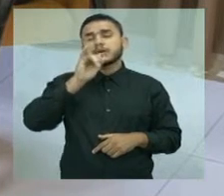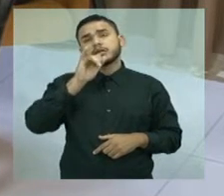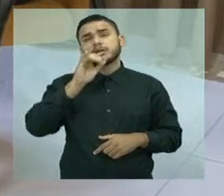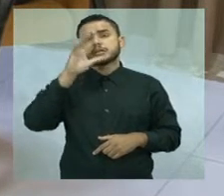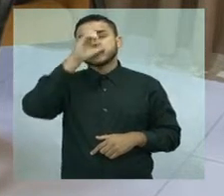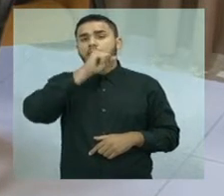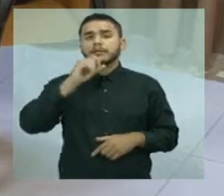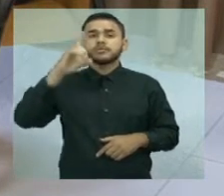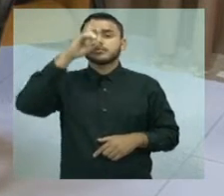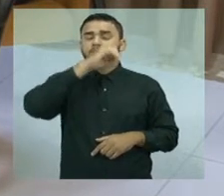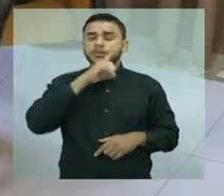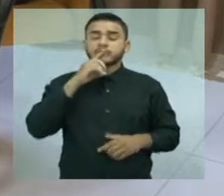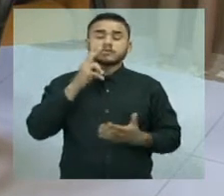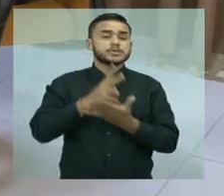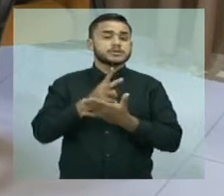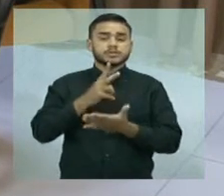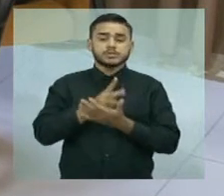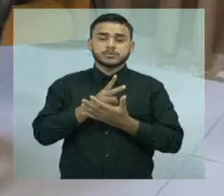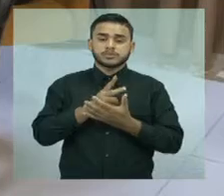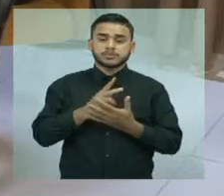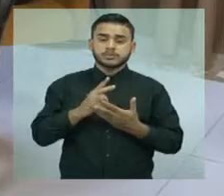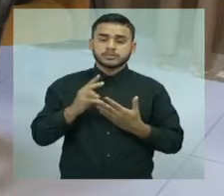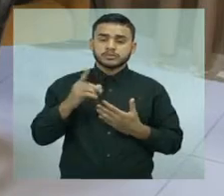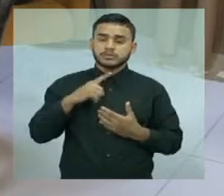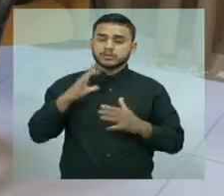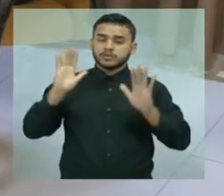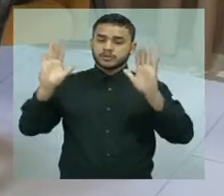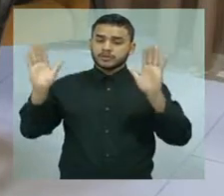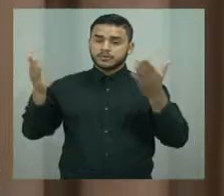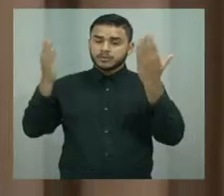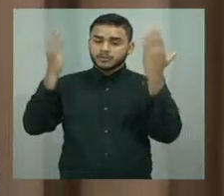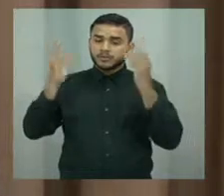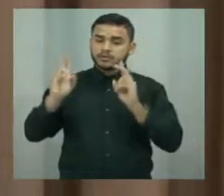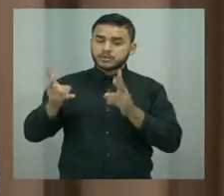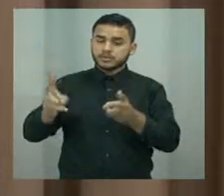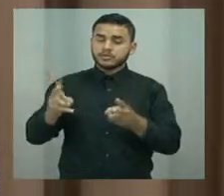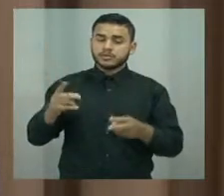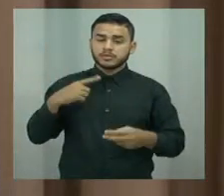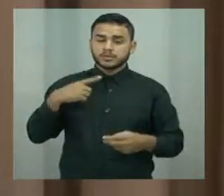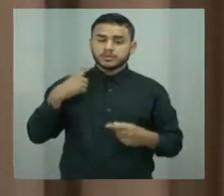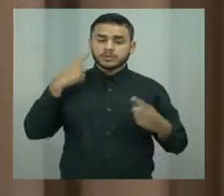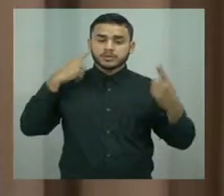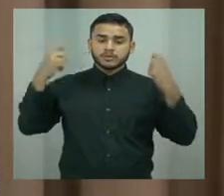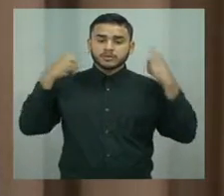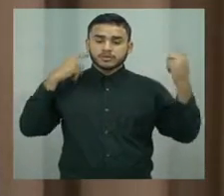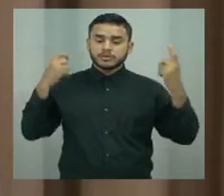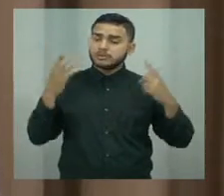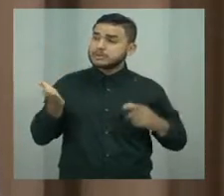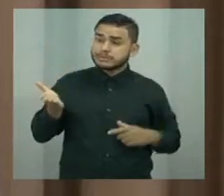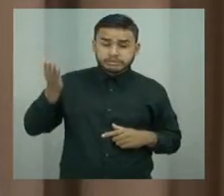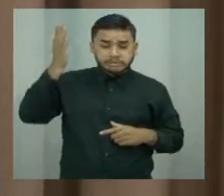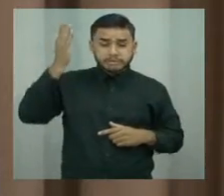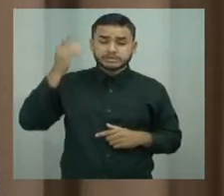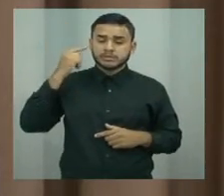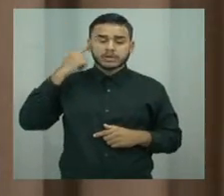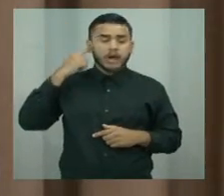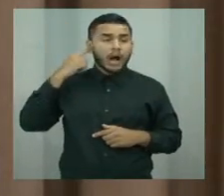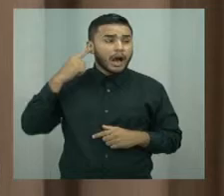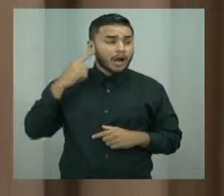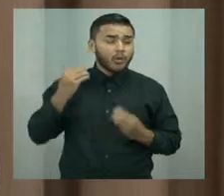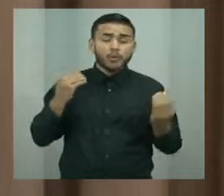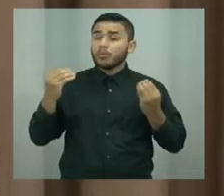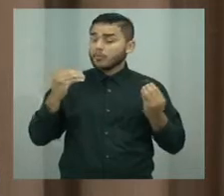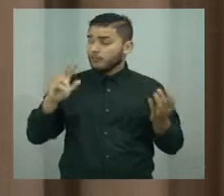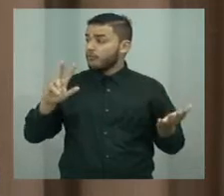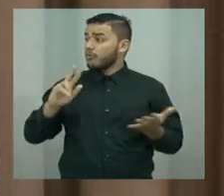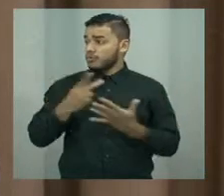semana a umas 6 horas de contínuas de não sei quantos decibéis. Exato. Então, isso